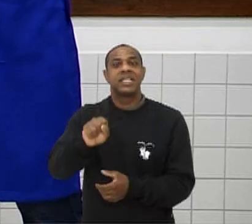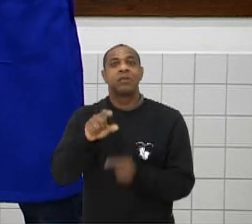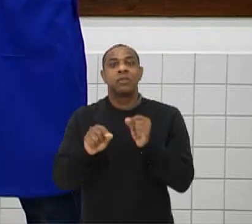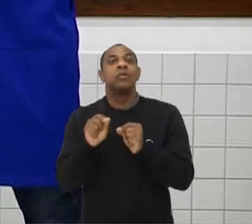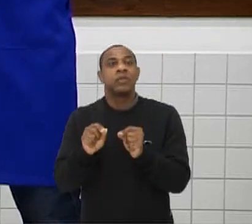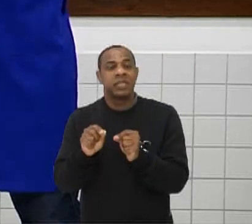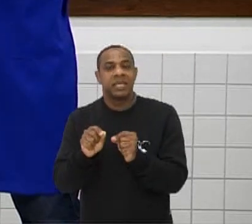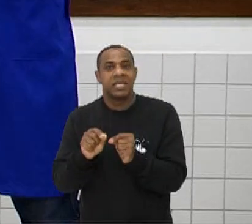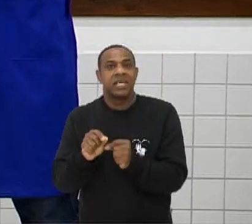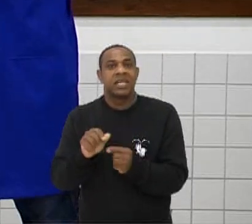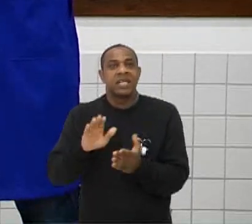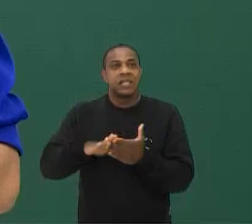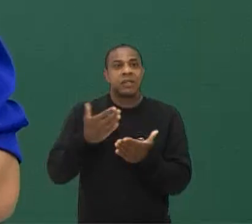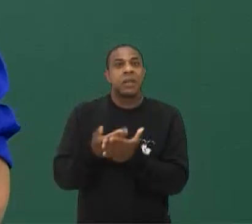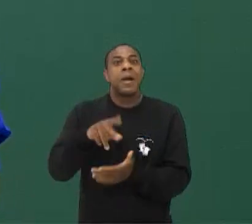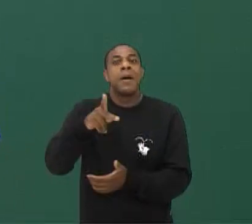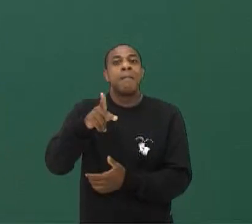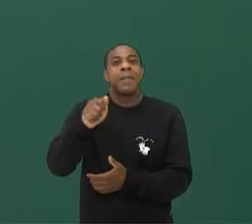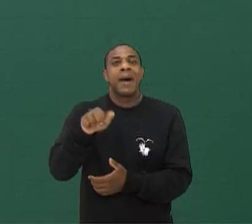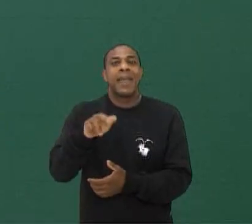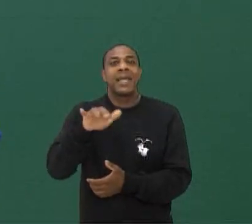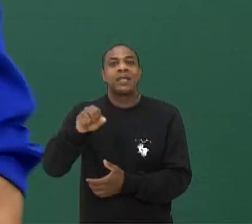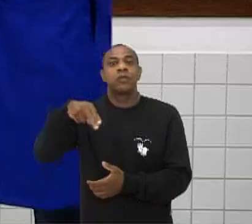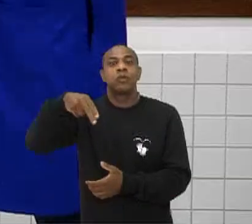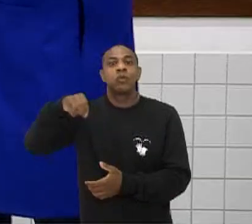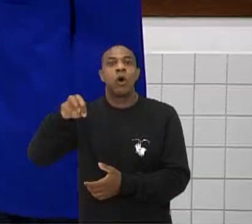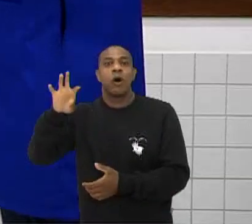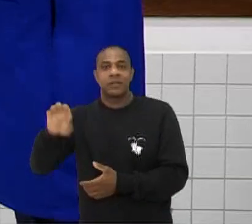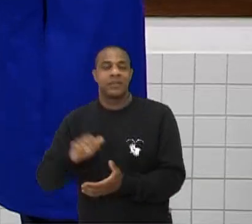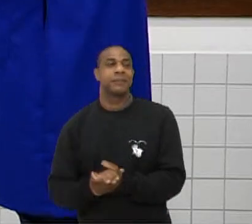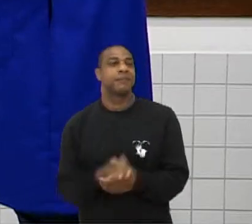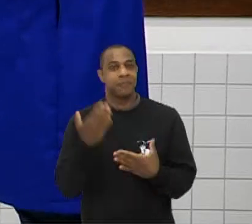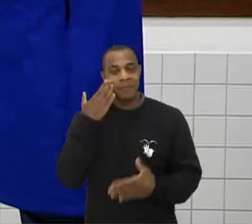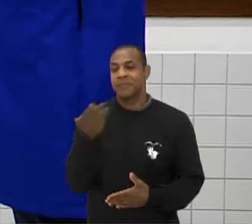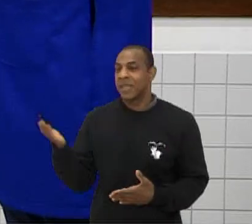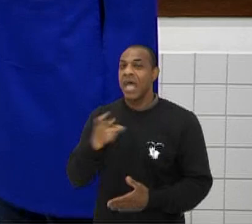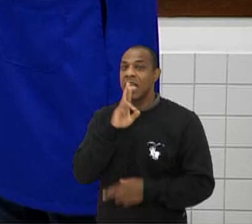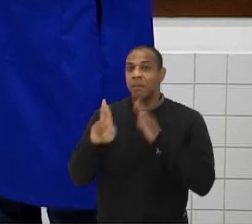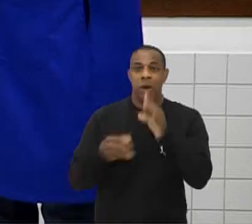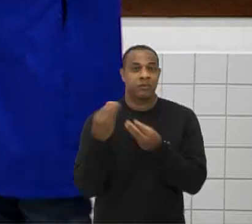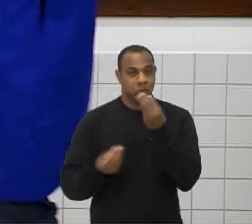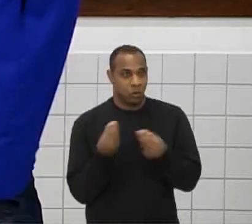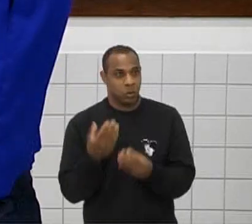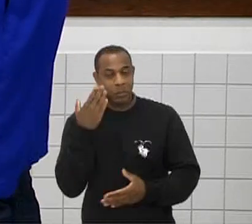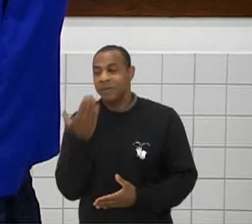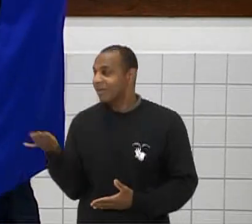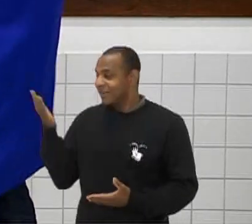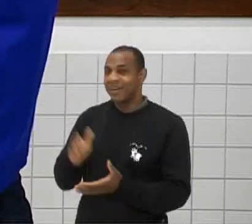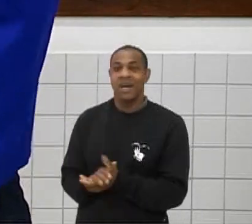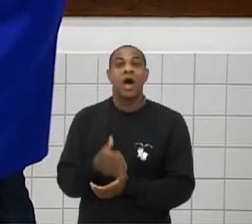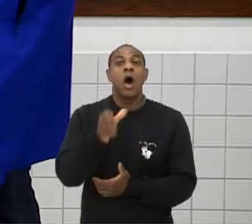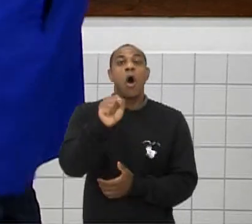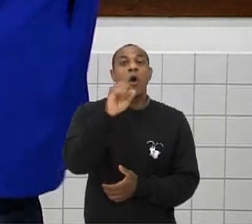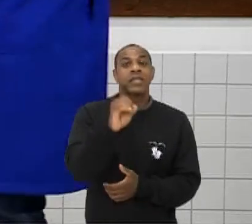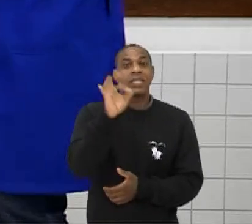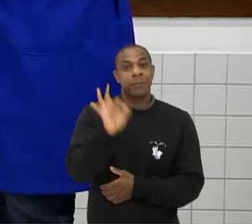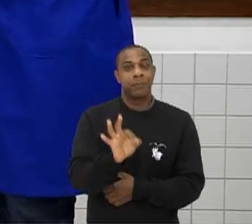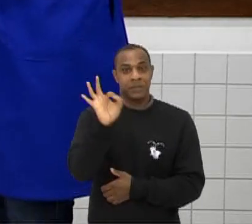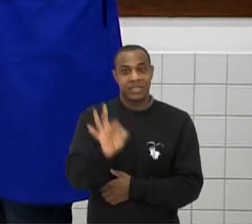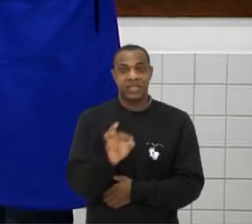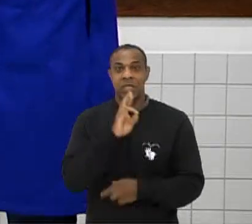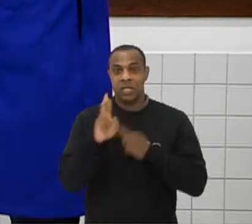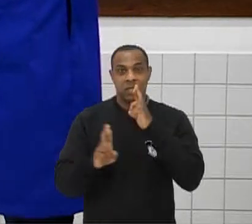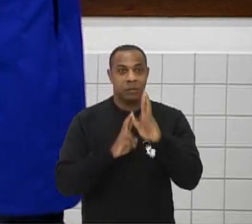Paraíso do Norte, de Paraíso do Norte, tamo junto. E vamos então para a resposta, gente. Com 80% de